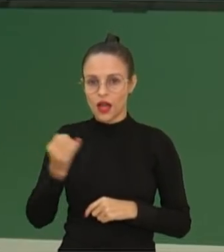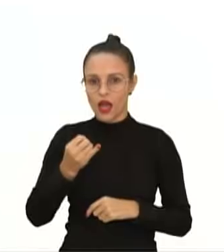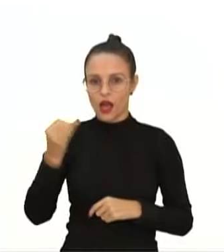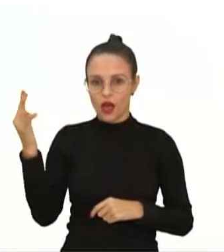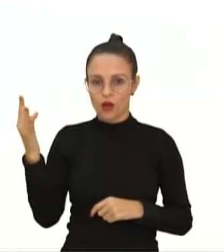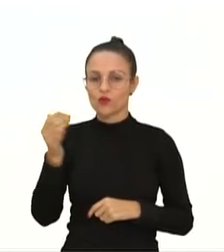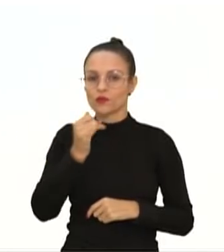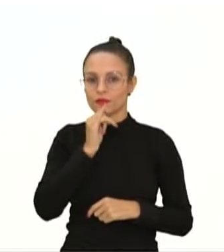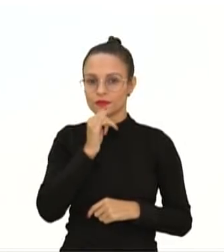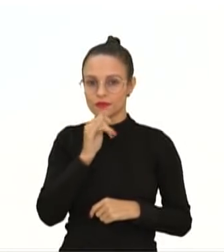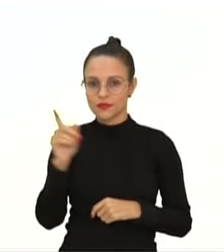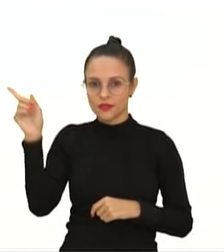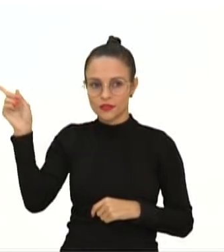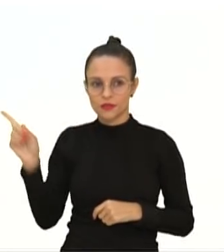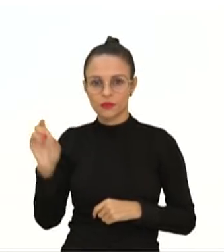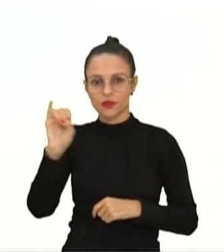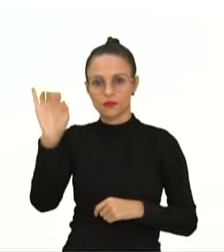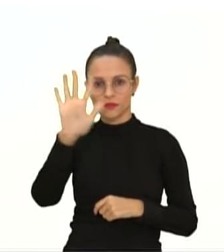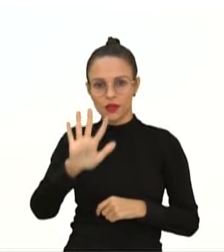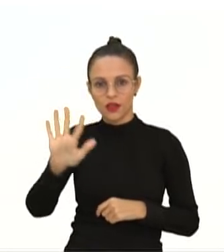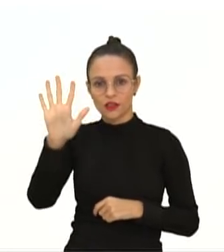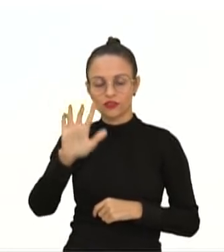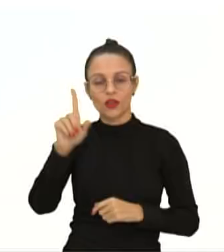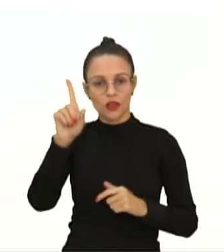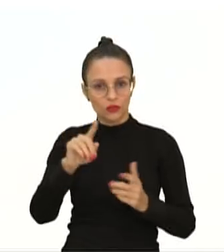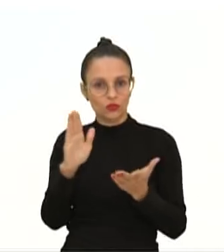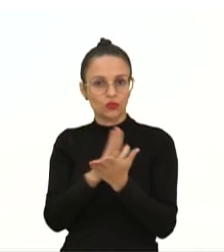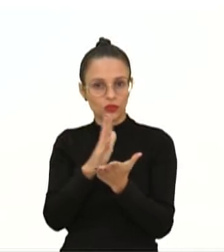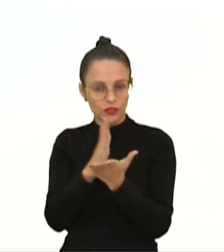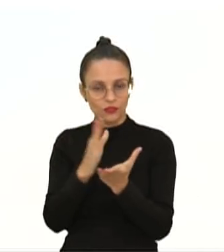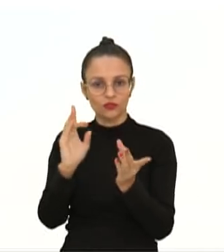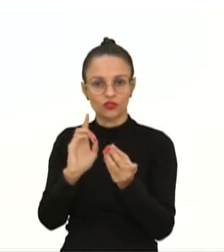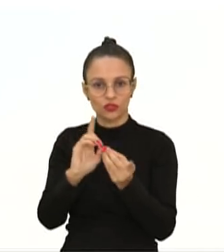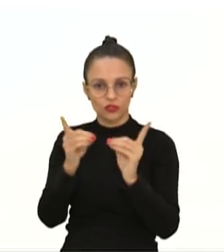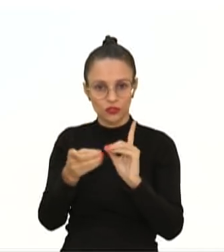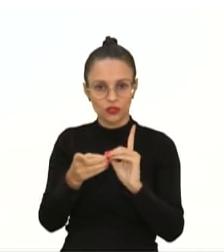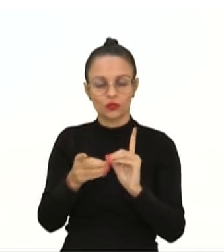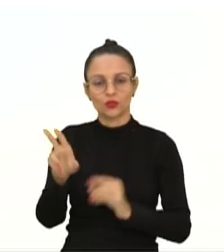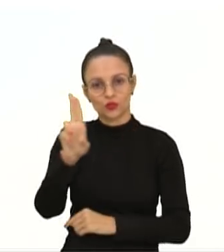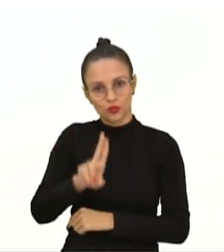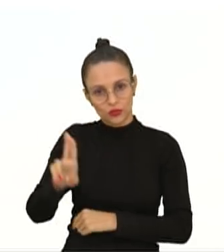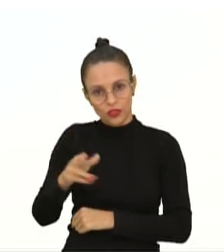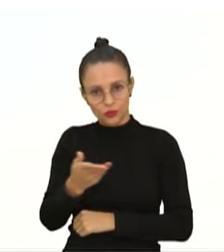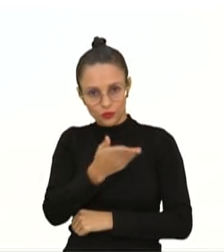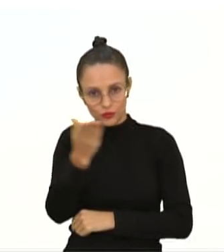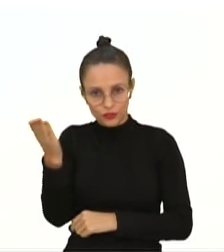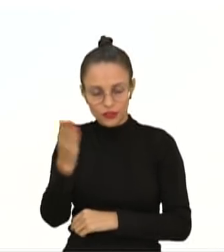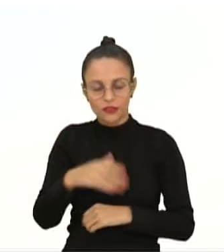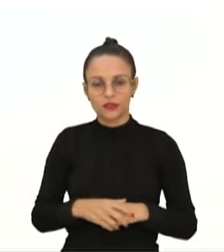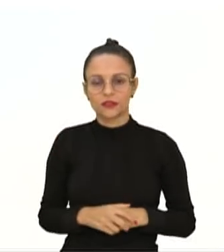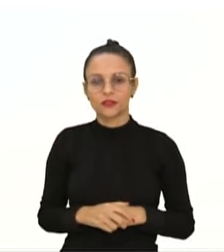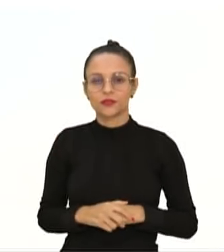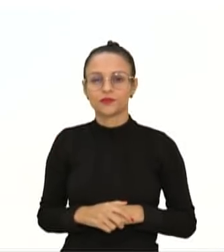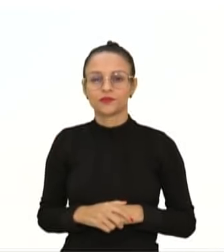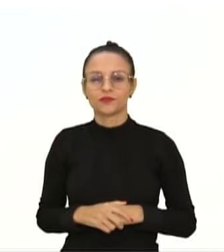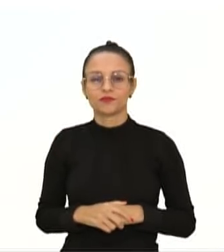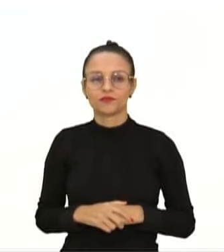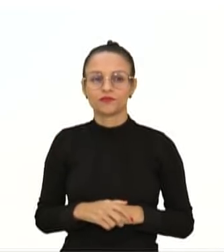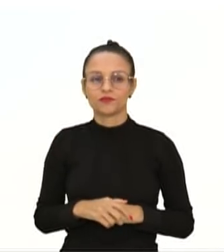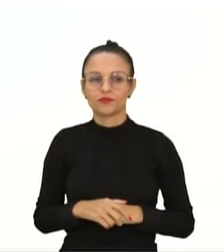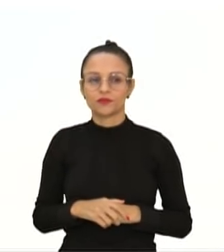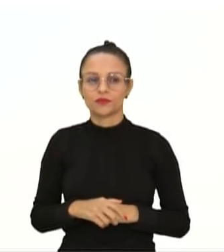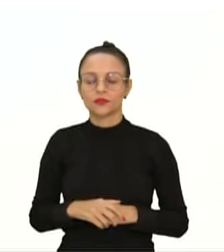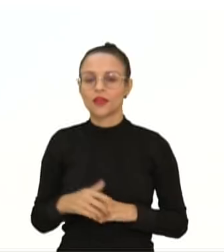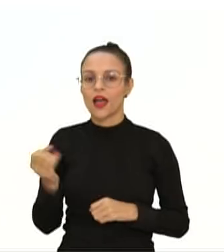vasos sanguíneos, tá? Essa imagem é do livro didático, é usado, né, por vocês. Aqui